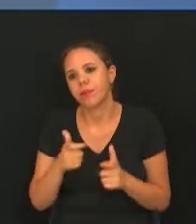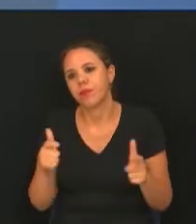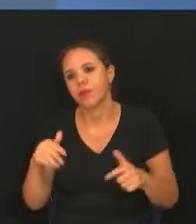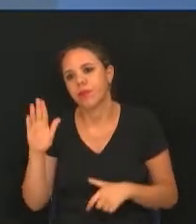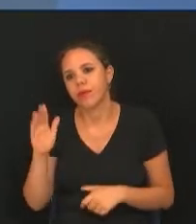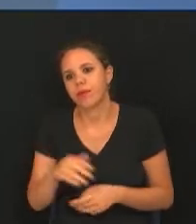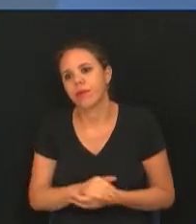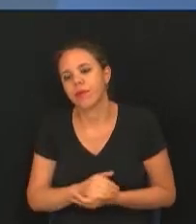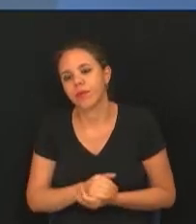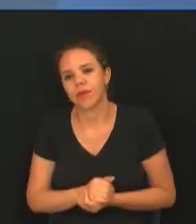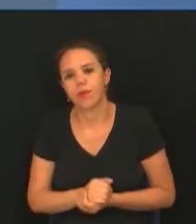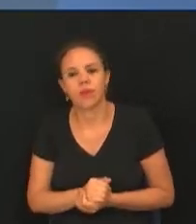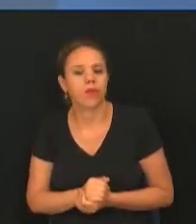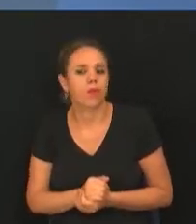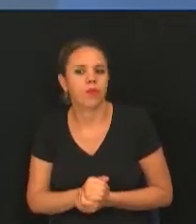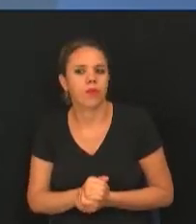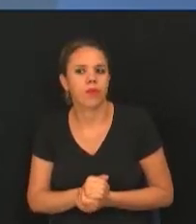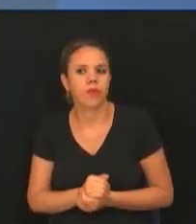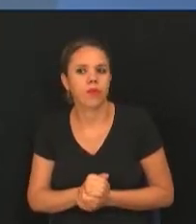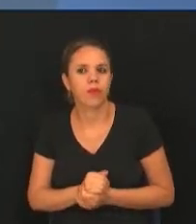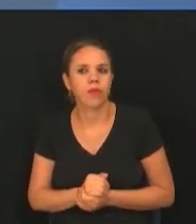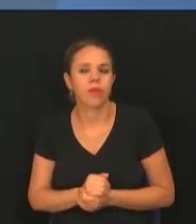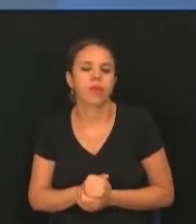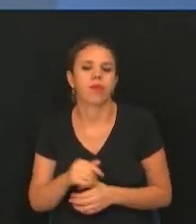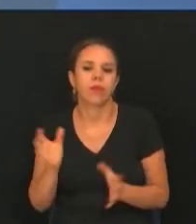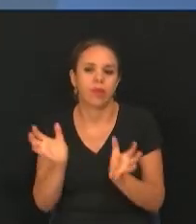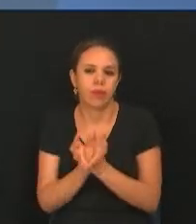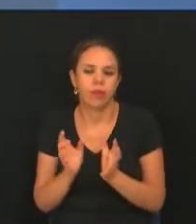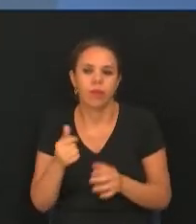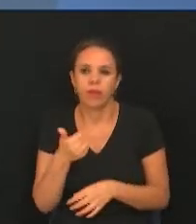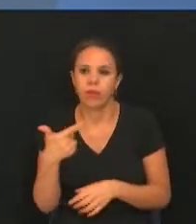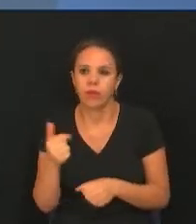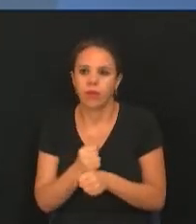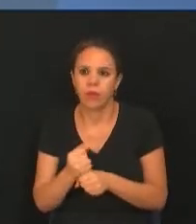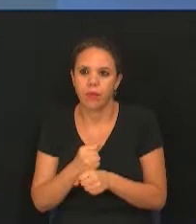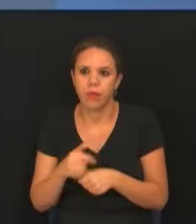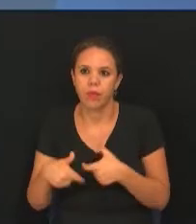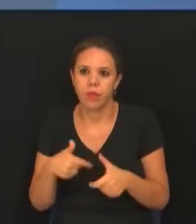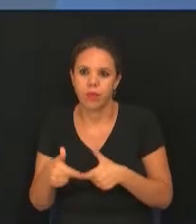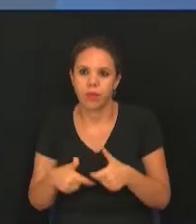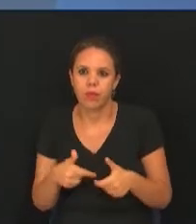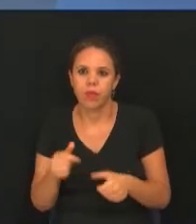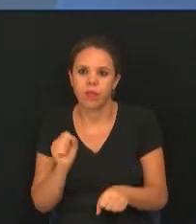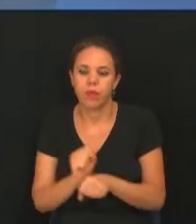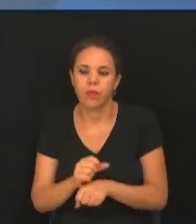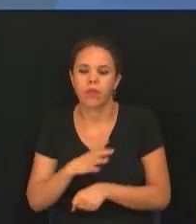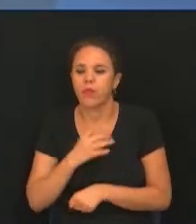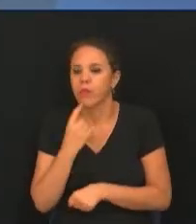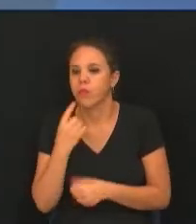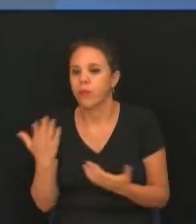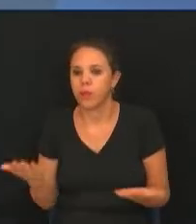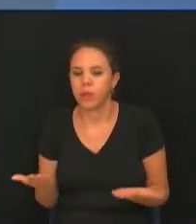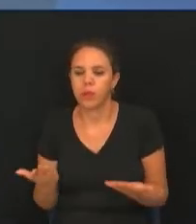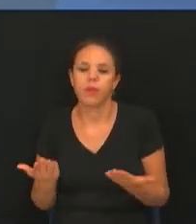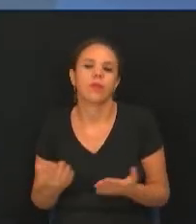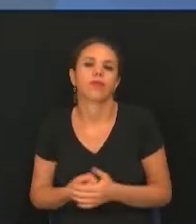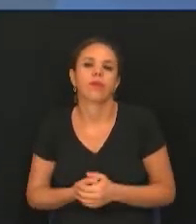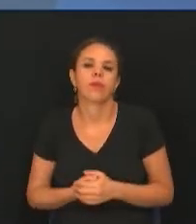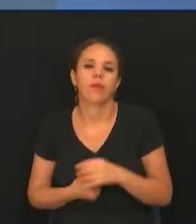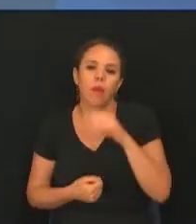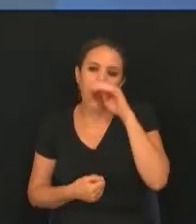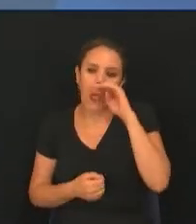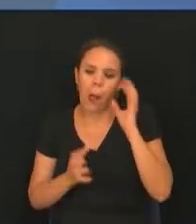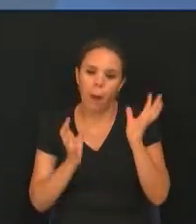maior. Então, a CPLE, essa comissão que há 12 anos ela estava inativa na cidade de Campinas, tanto a